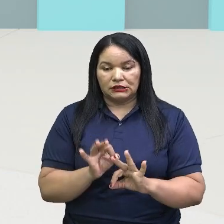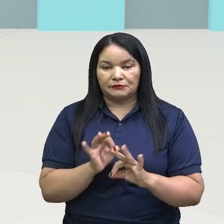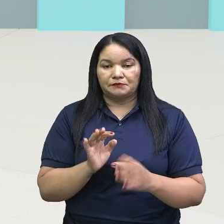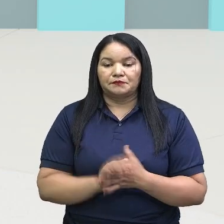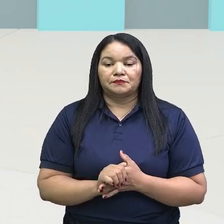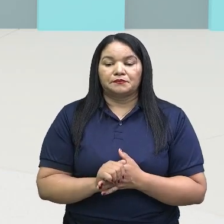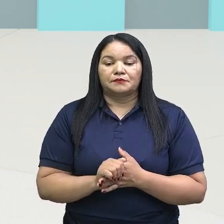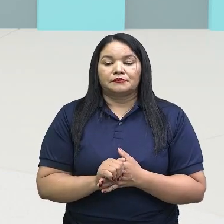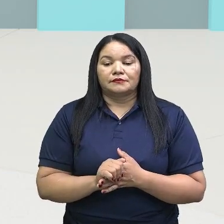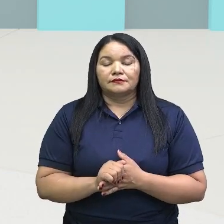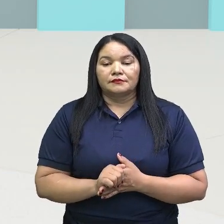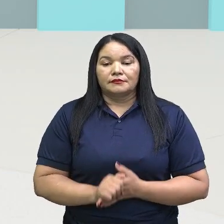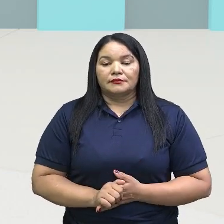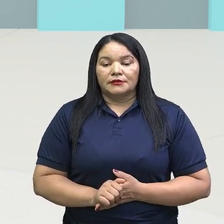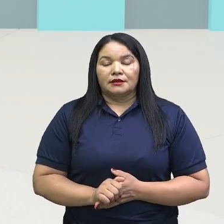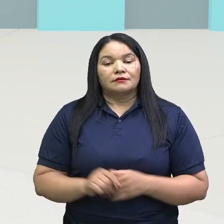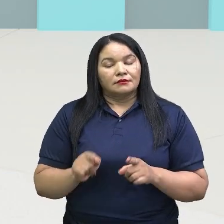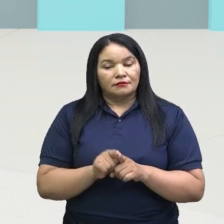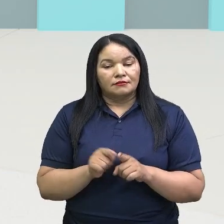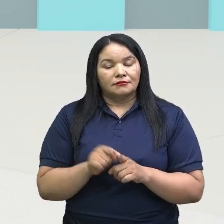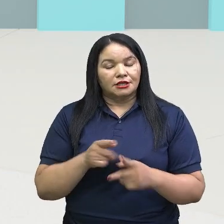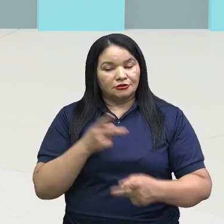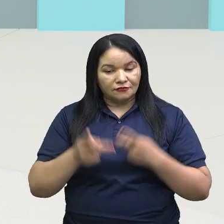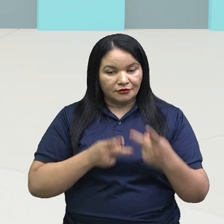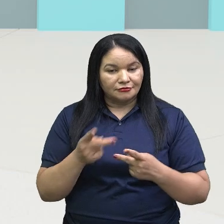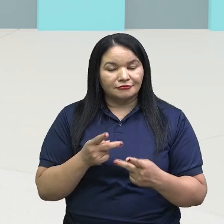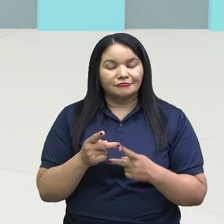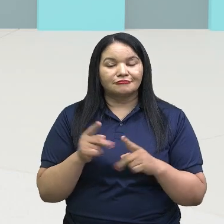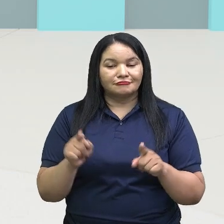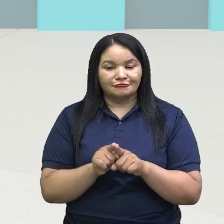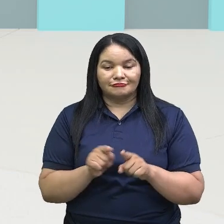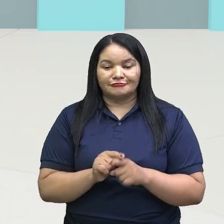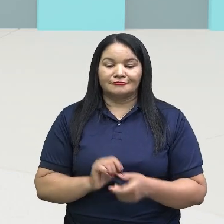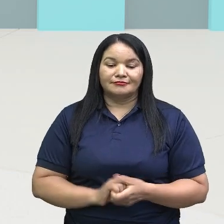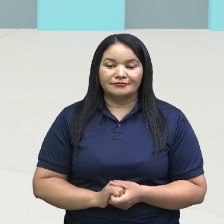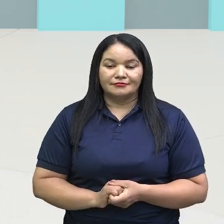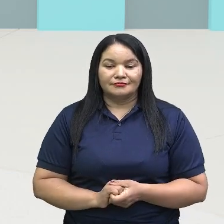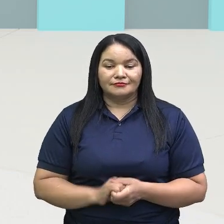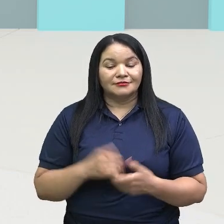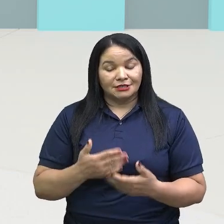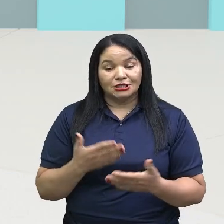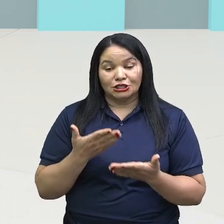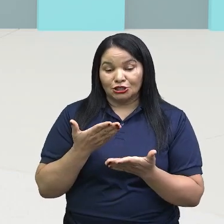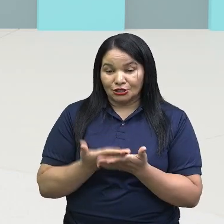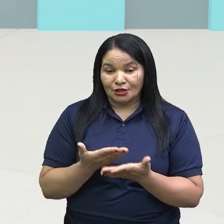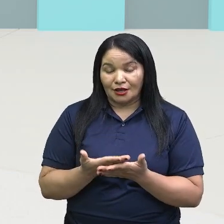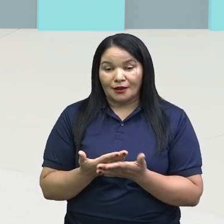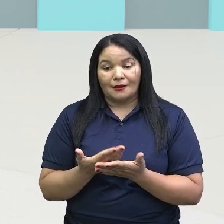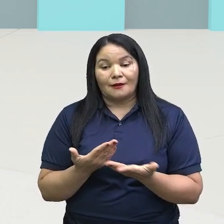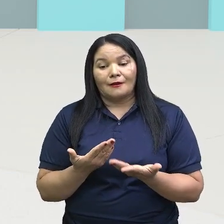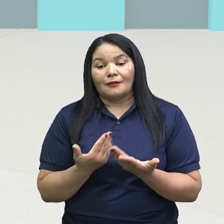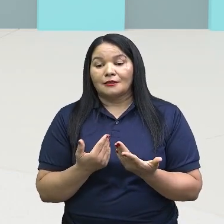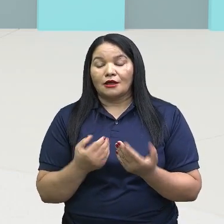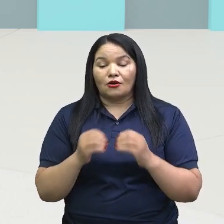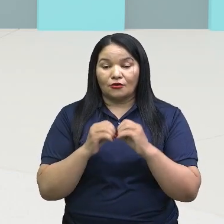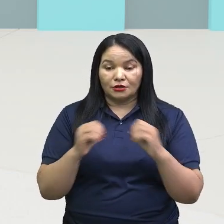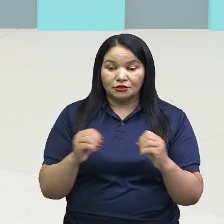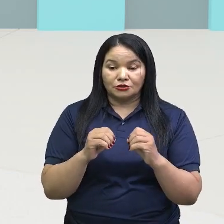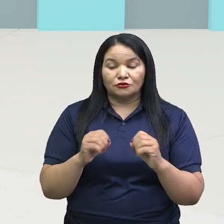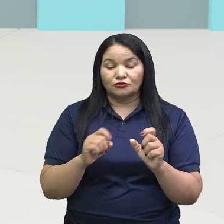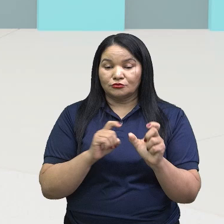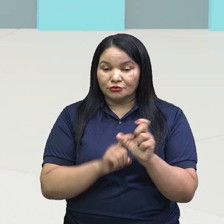leitor, principalmente. E é claro, quando a gente está falando também. Então, essa foi a nossa aula sobre as orações